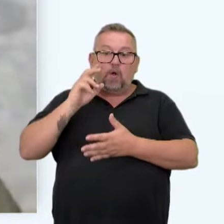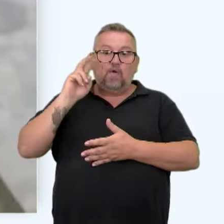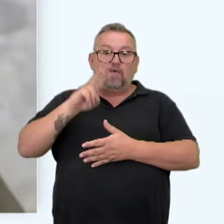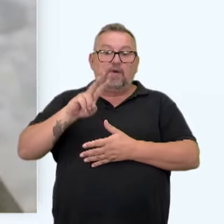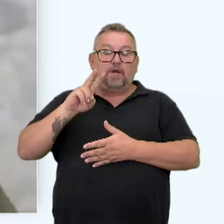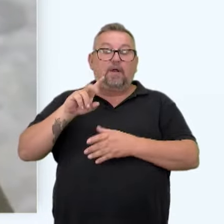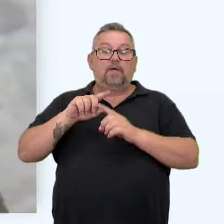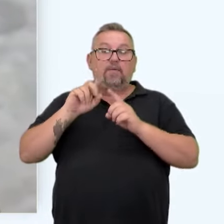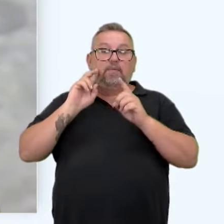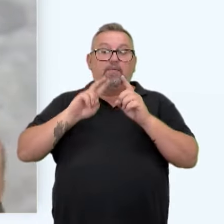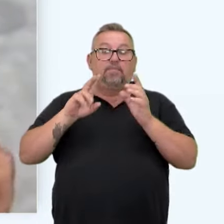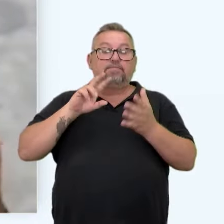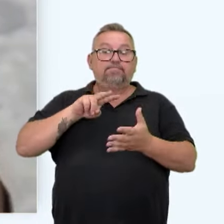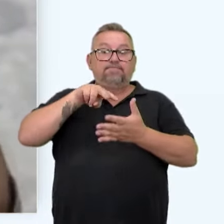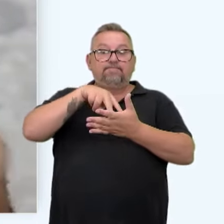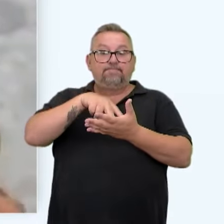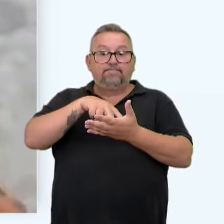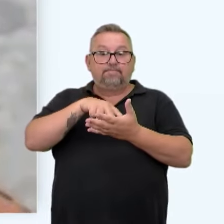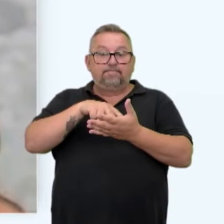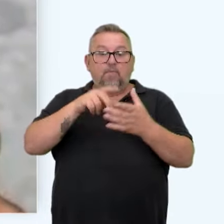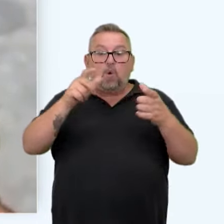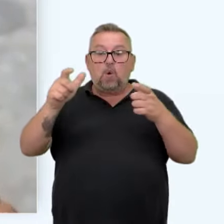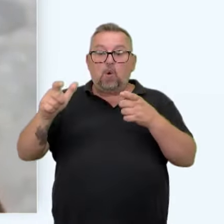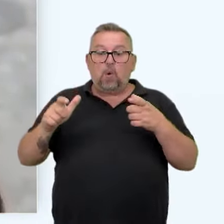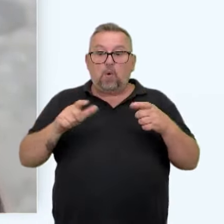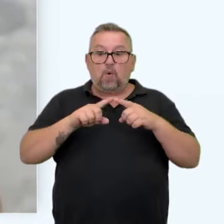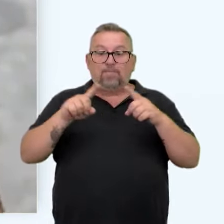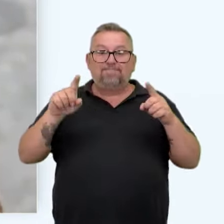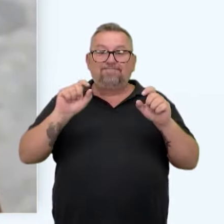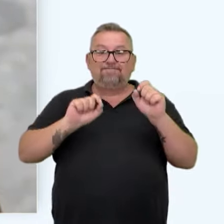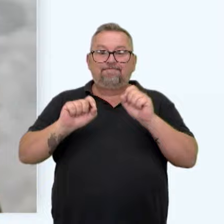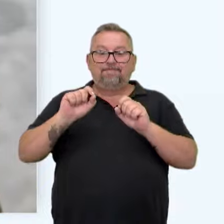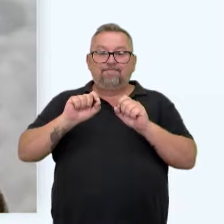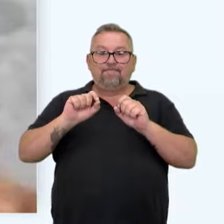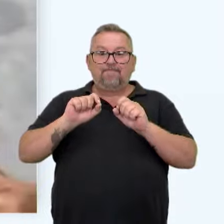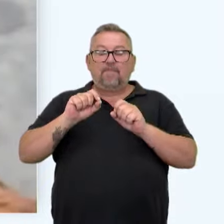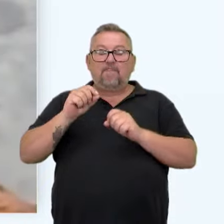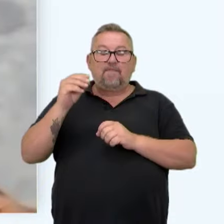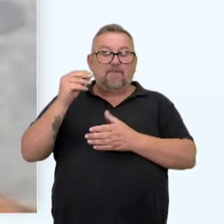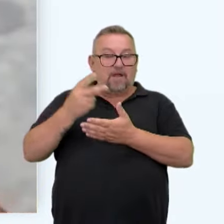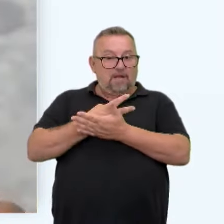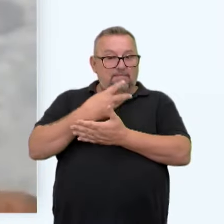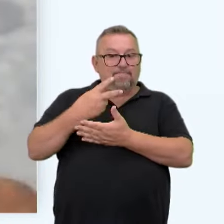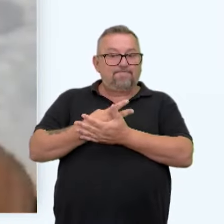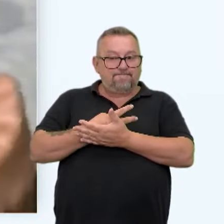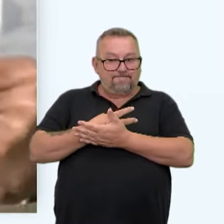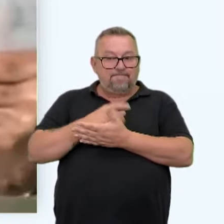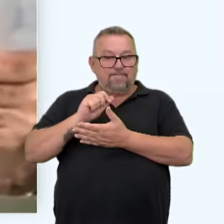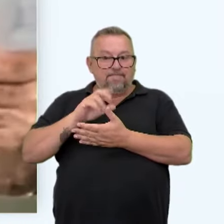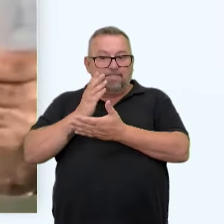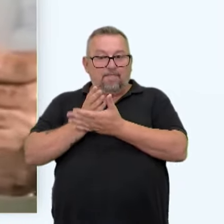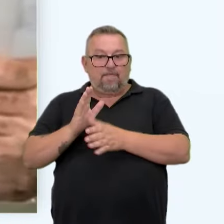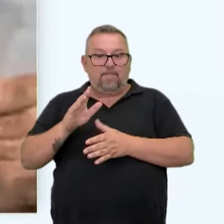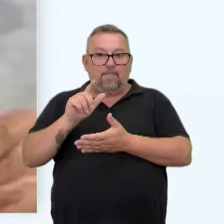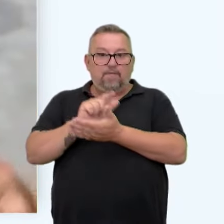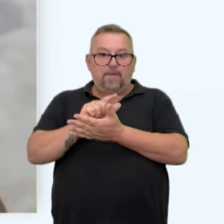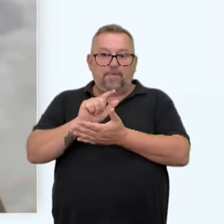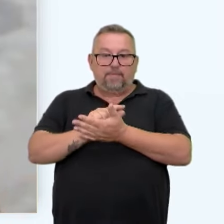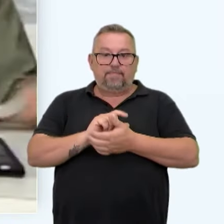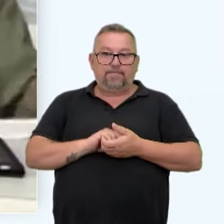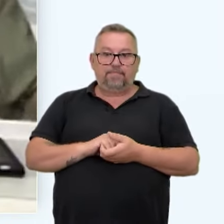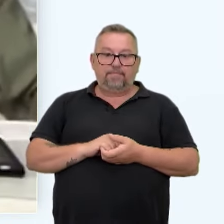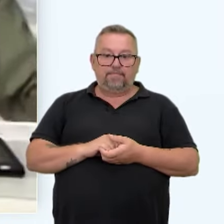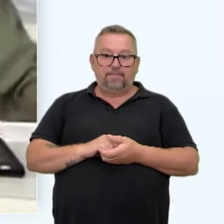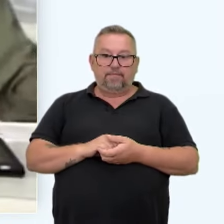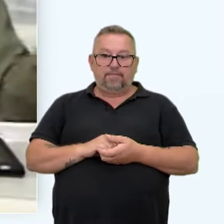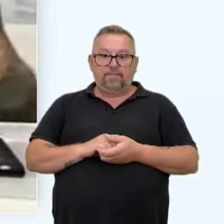apoiou-se paradoxalmente num produto extremamente frágil, vulnerável, perecível: o papel.